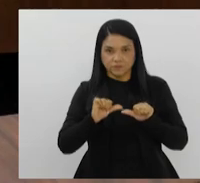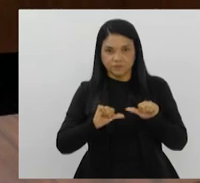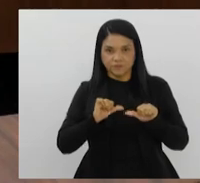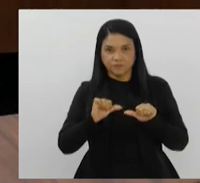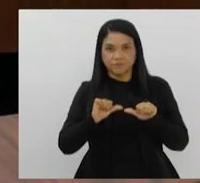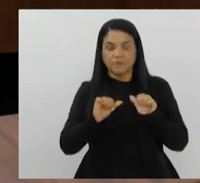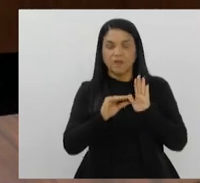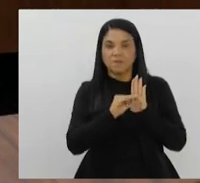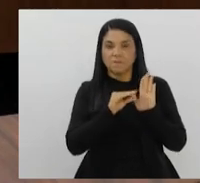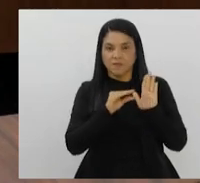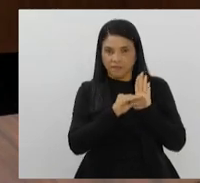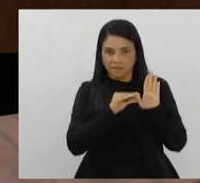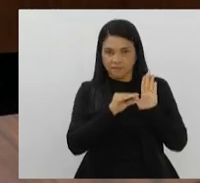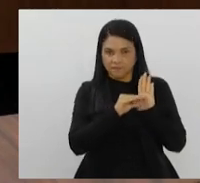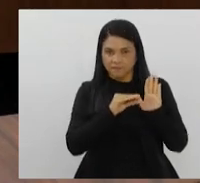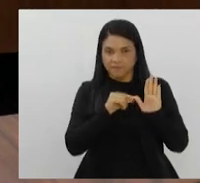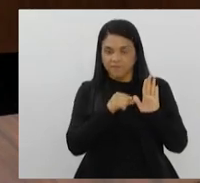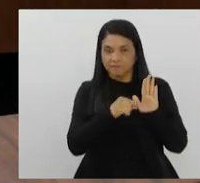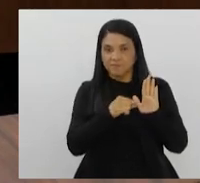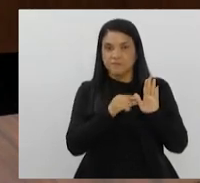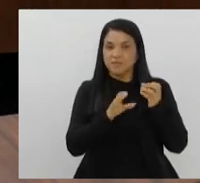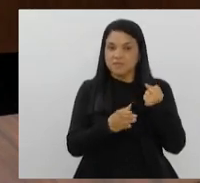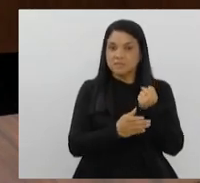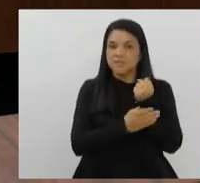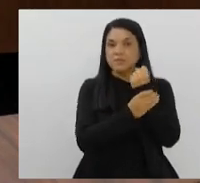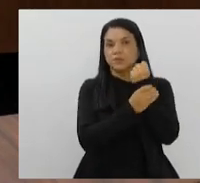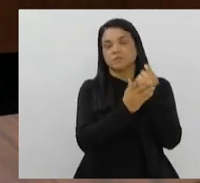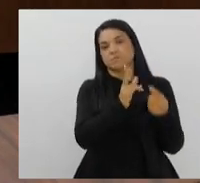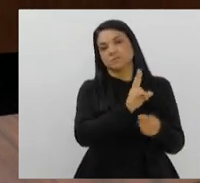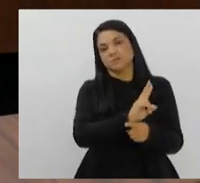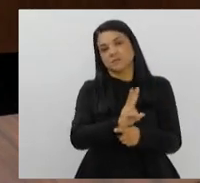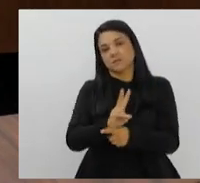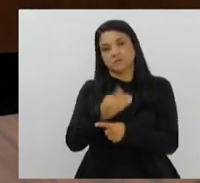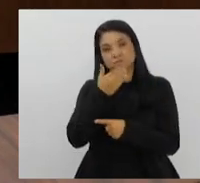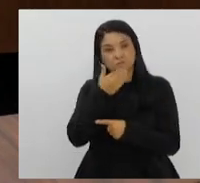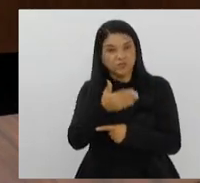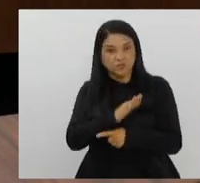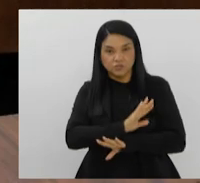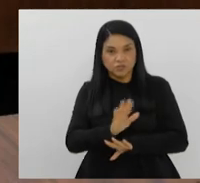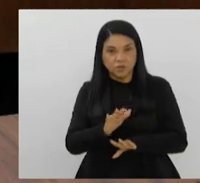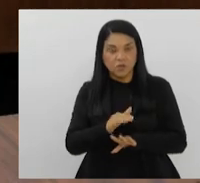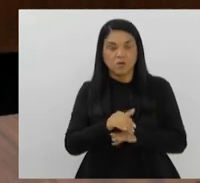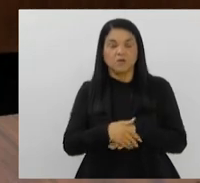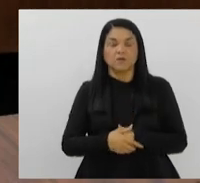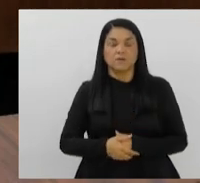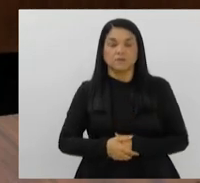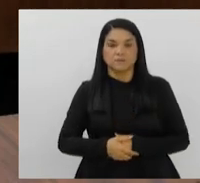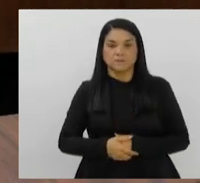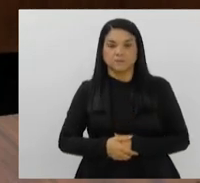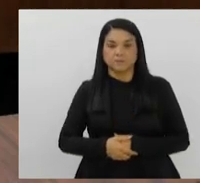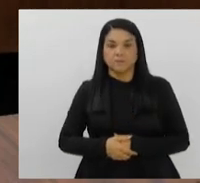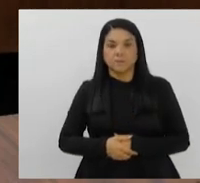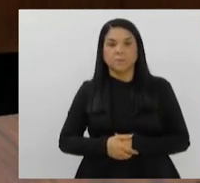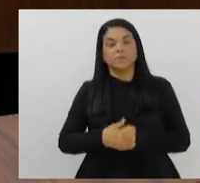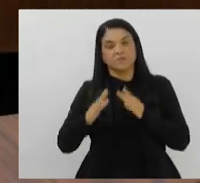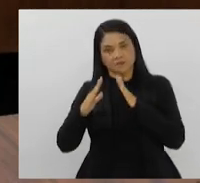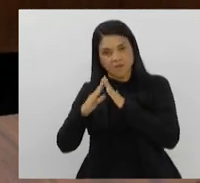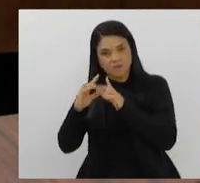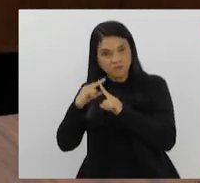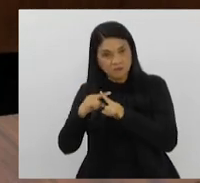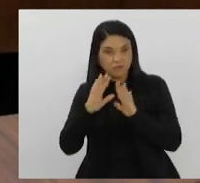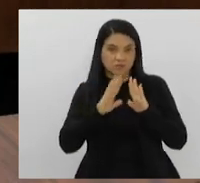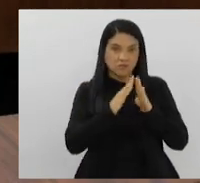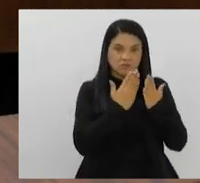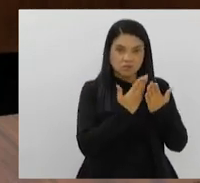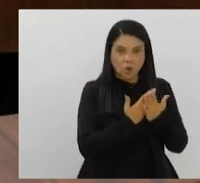modificando a emenda, para ele fazer o Segurança Presente. E exatamente aplicar o Segurança Presente nas sinagogas,